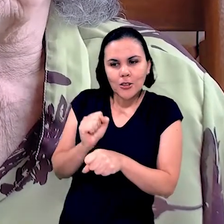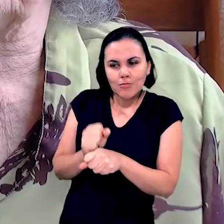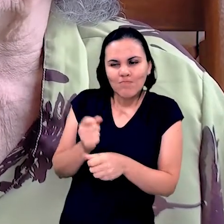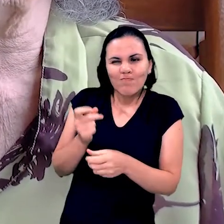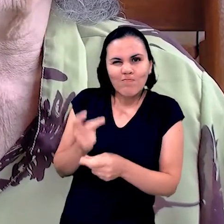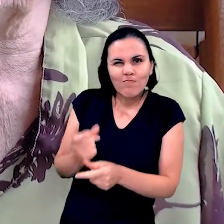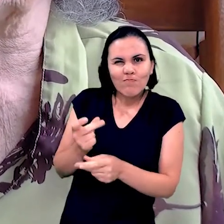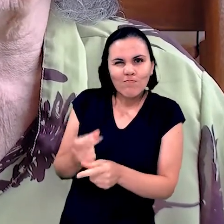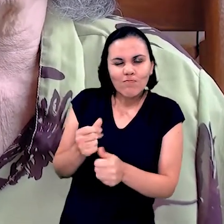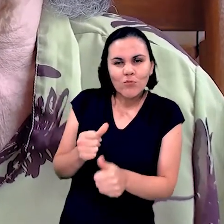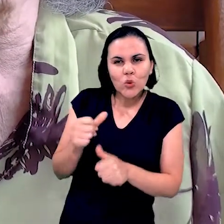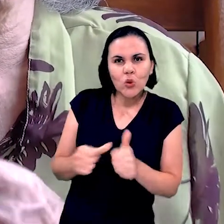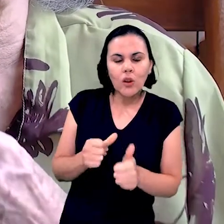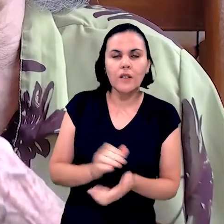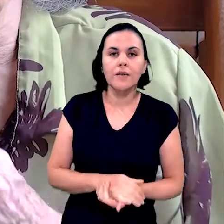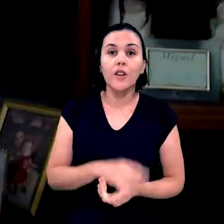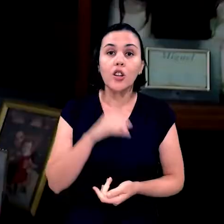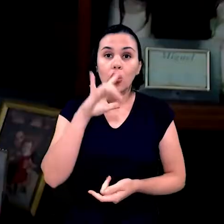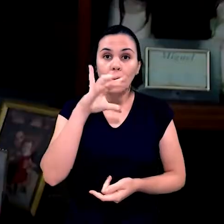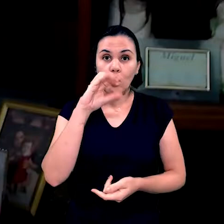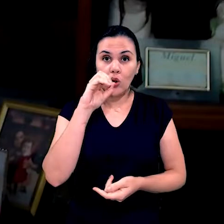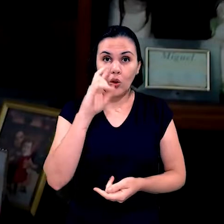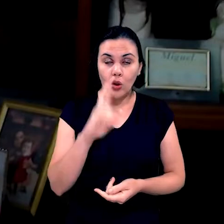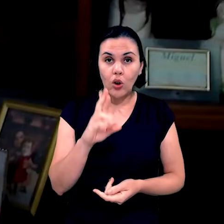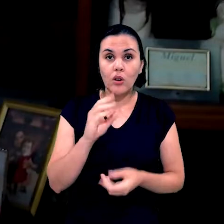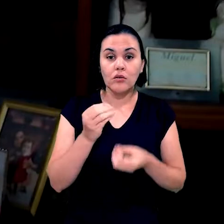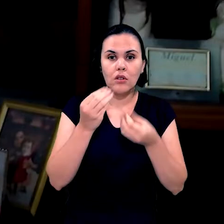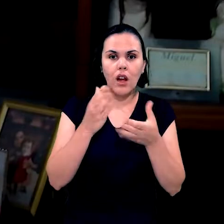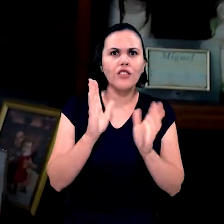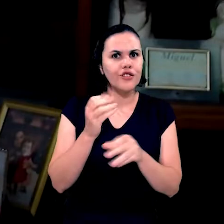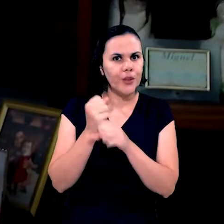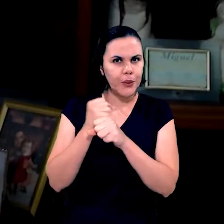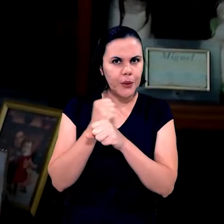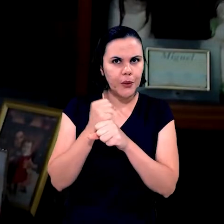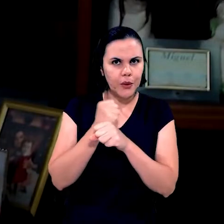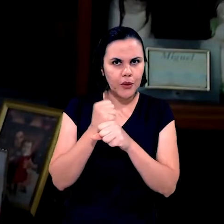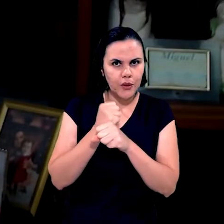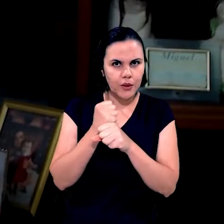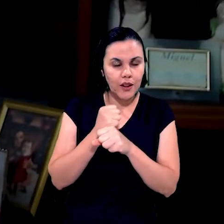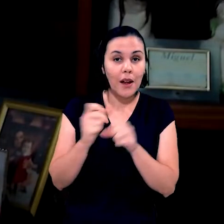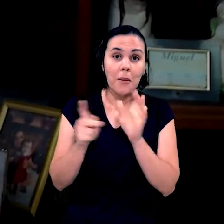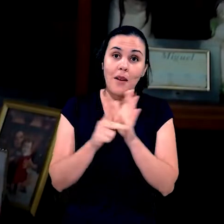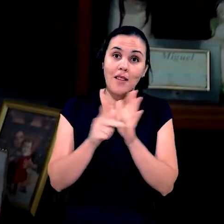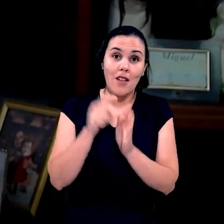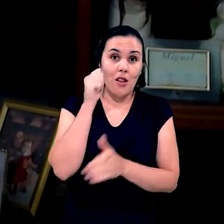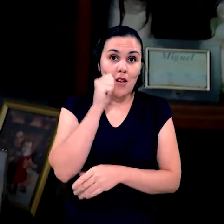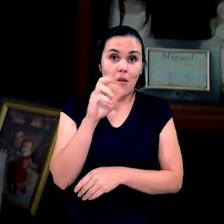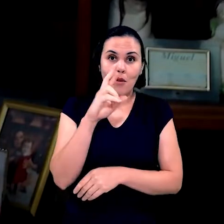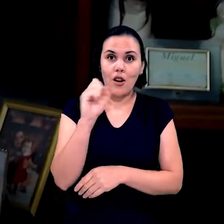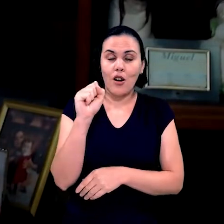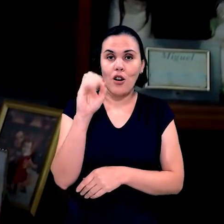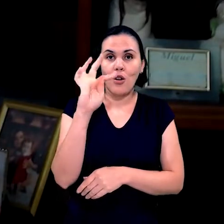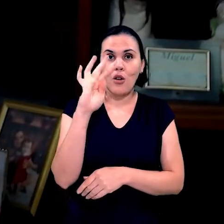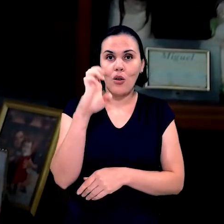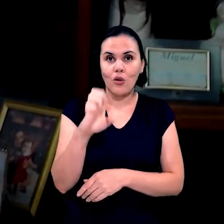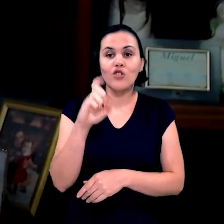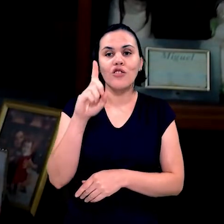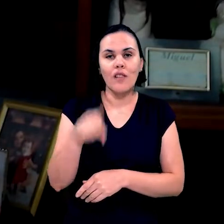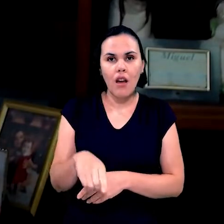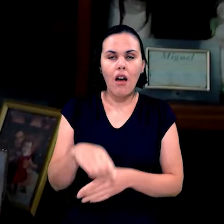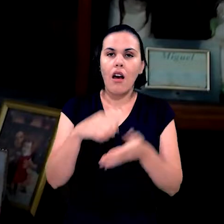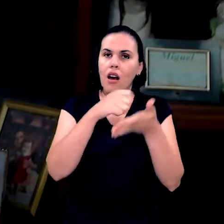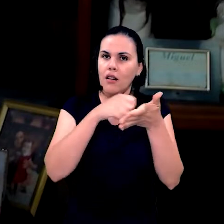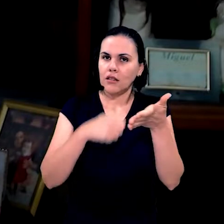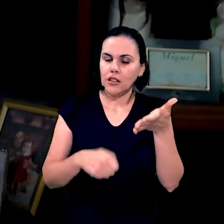ficando, envelhecendo, trocando. É o licor que já vem há muitos anos, que é o licor da Dona Ruth. Então, essa receita